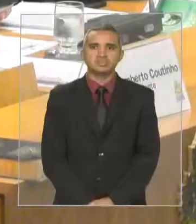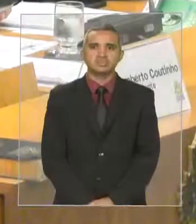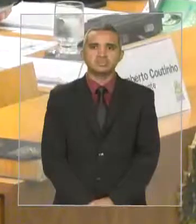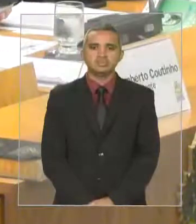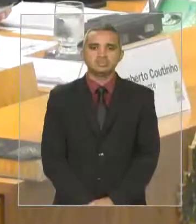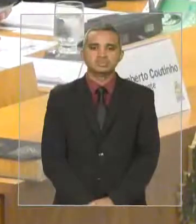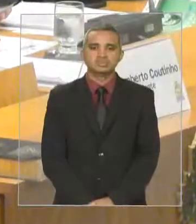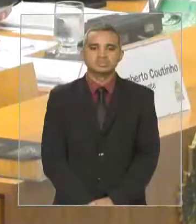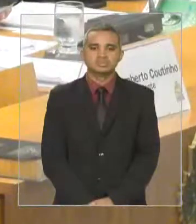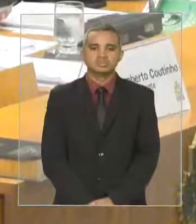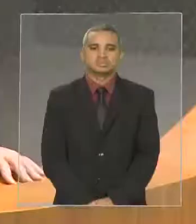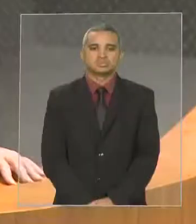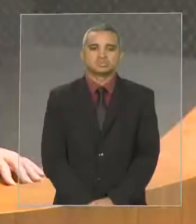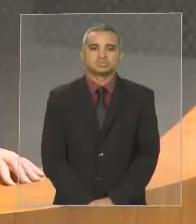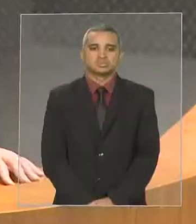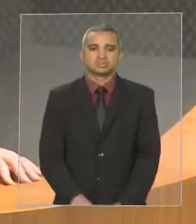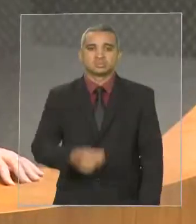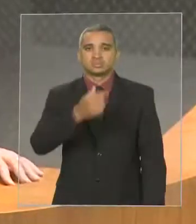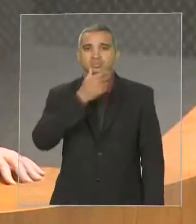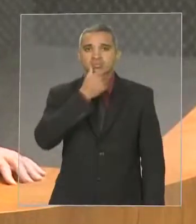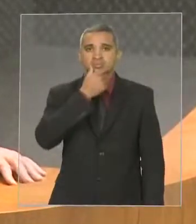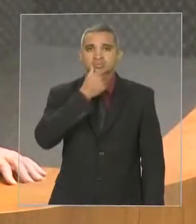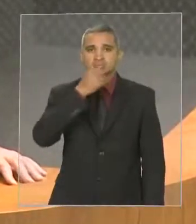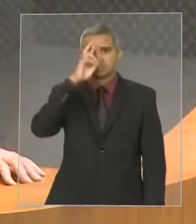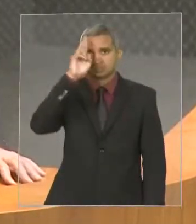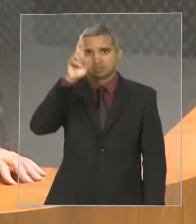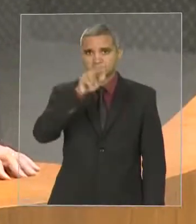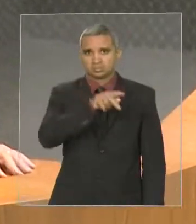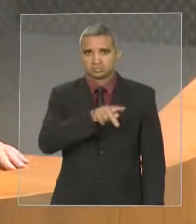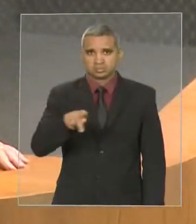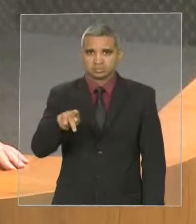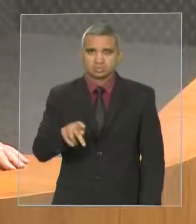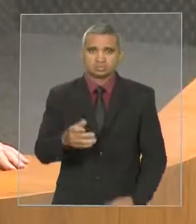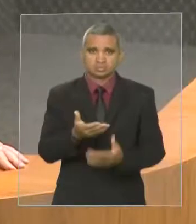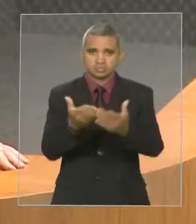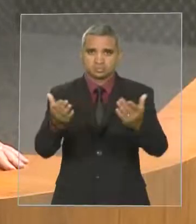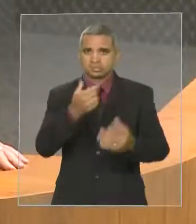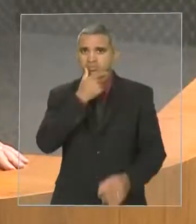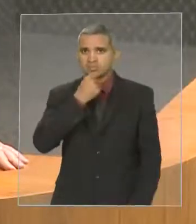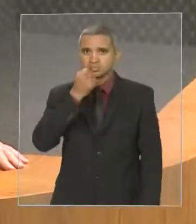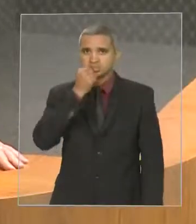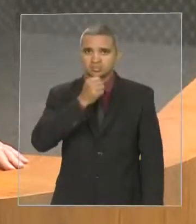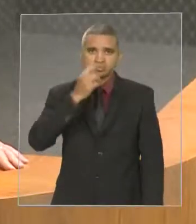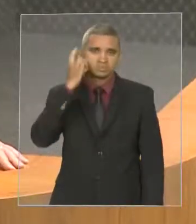Senhor presidente, senhoras deputadas, senhores deputados,